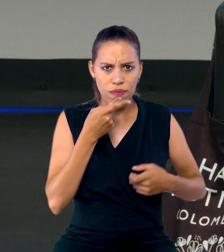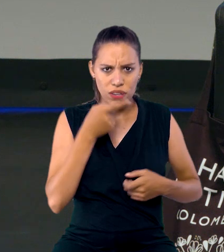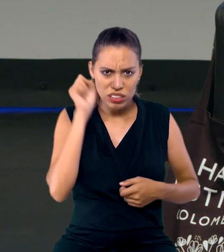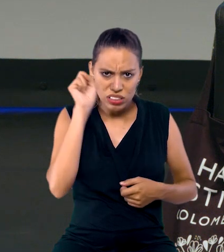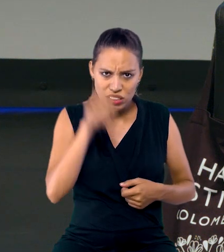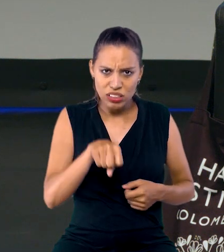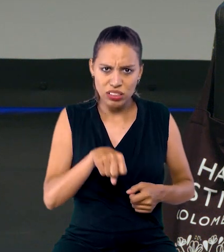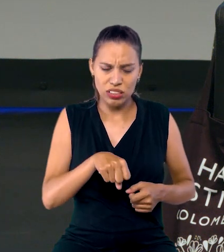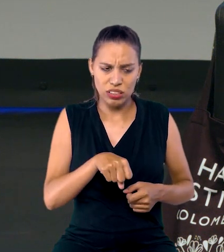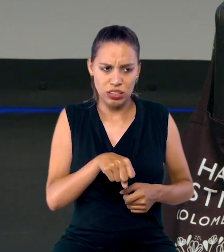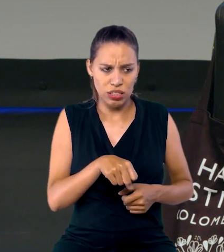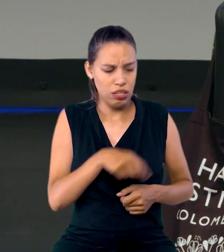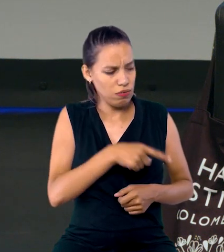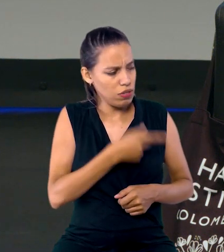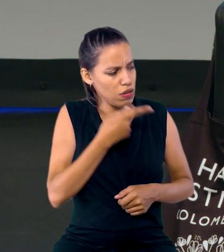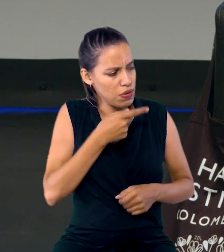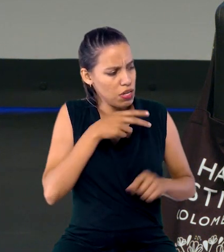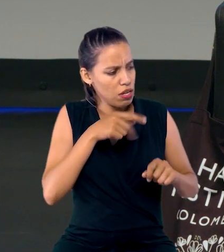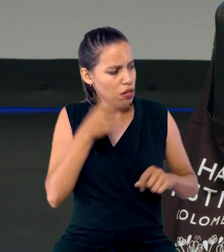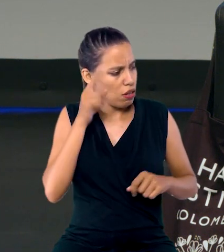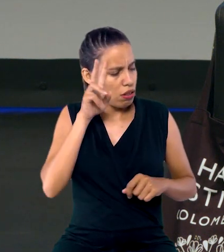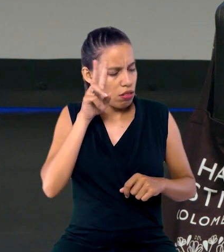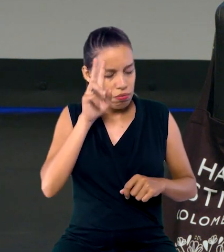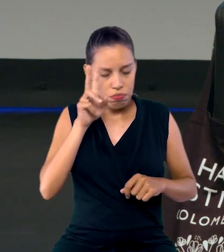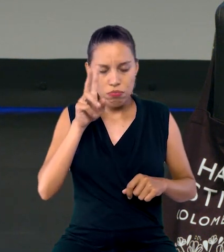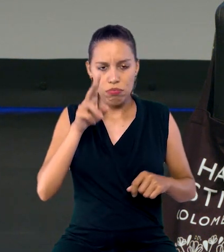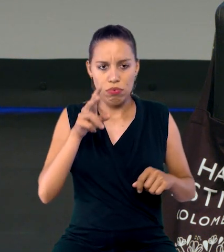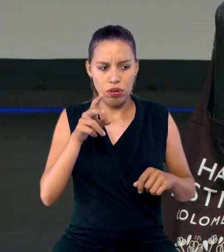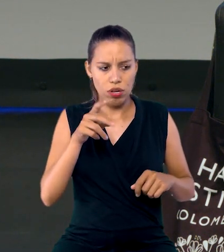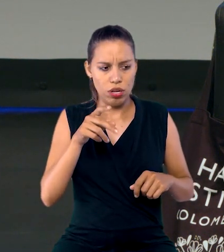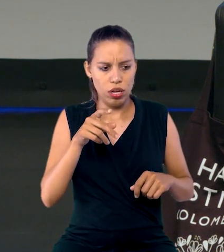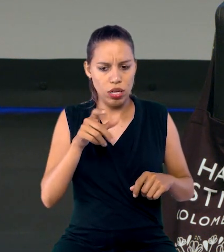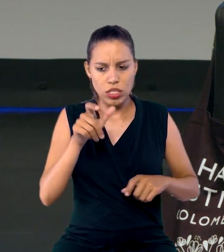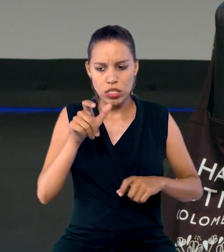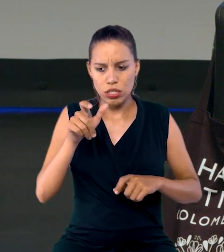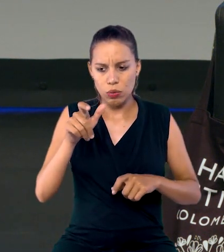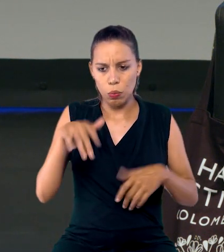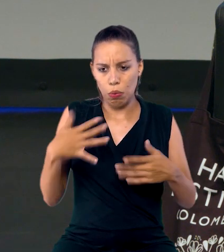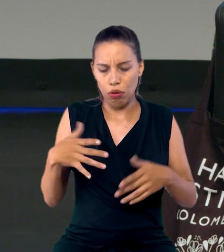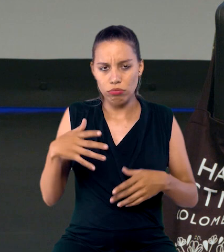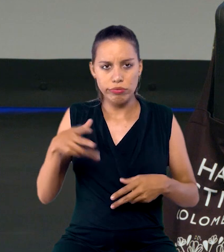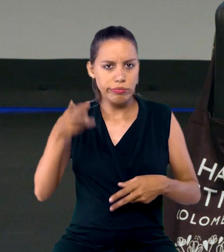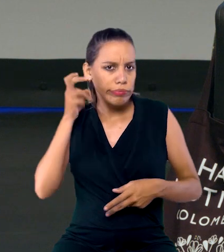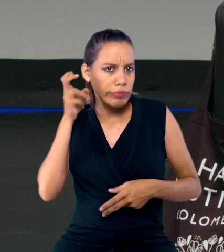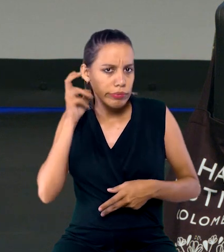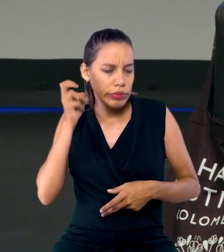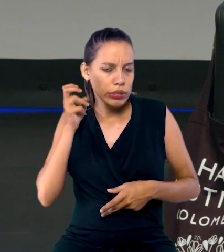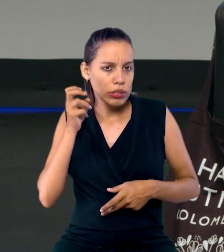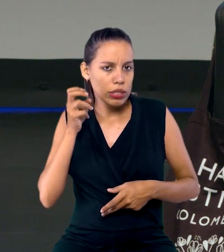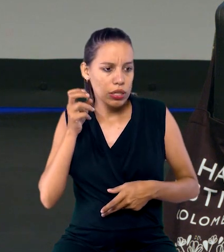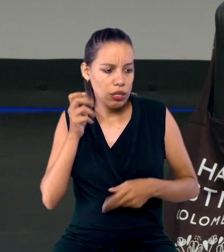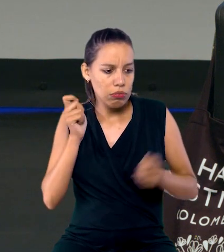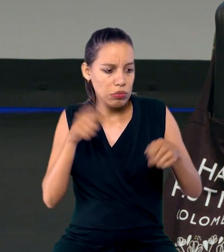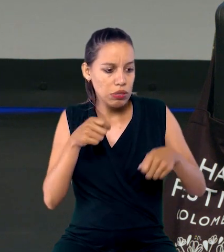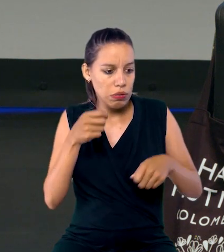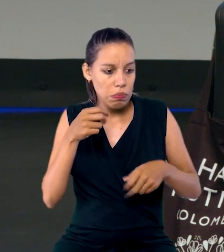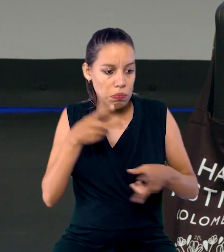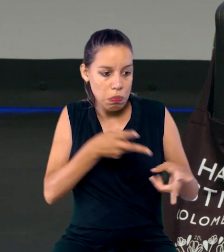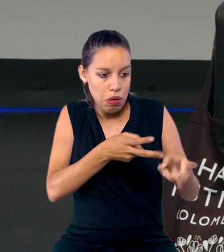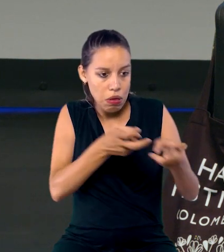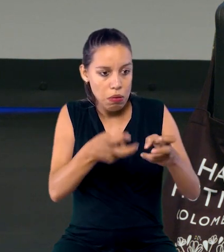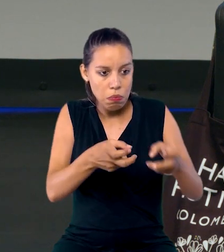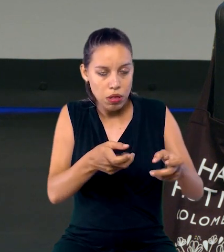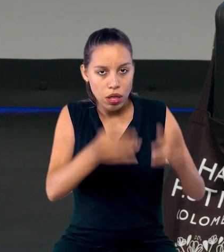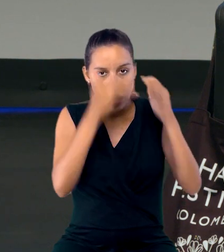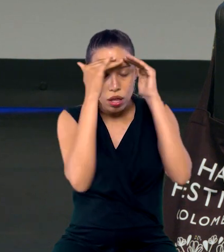desse lugar de quem respeita a escuta e o outro de tal forma que suspeita até de si mesmo, de certa forma, nesse